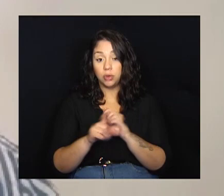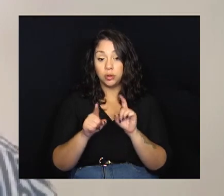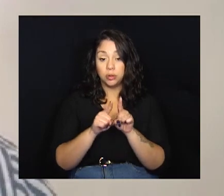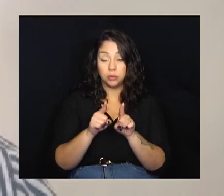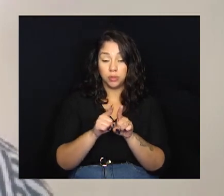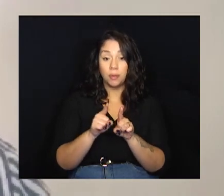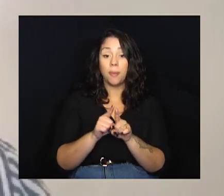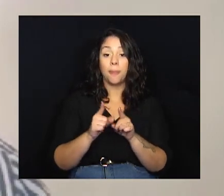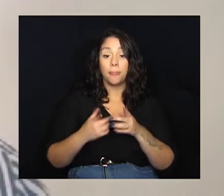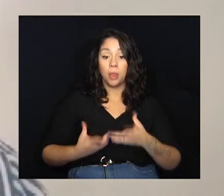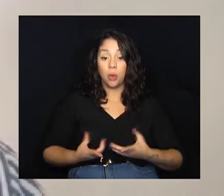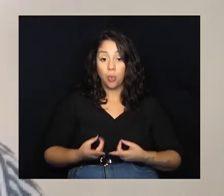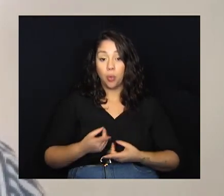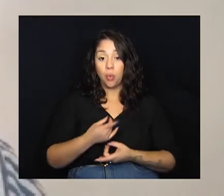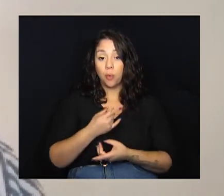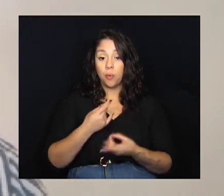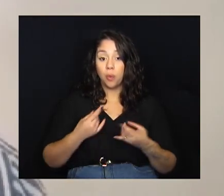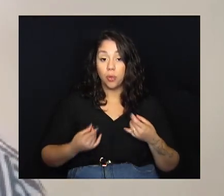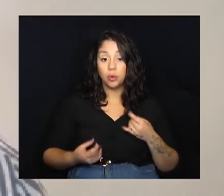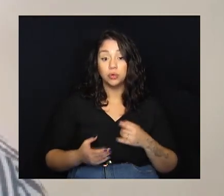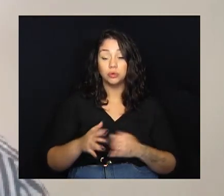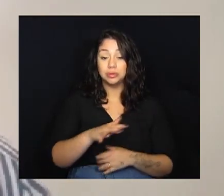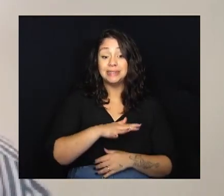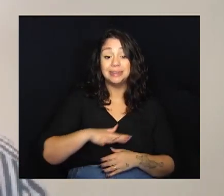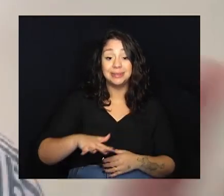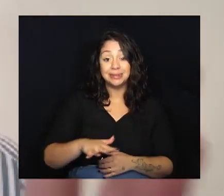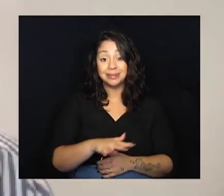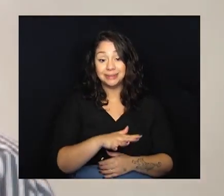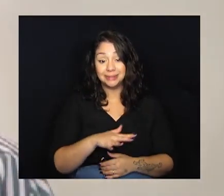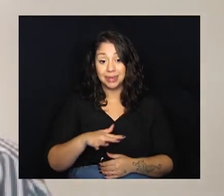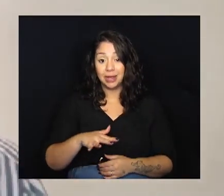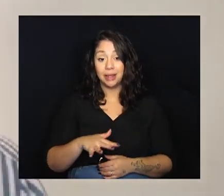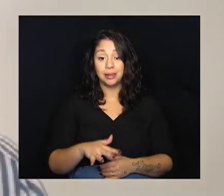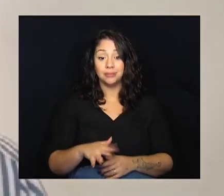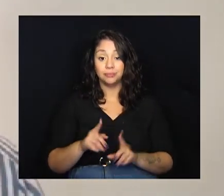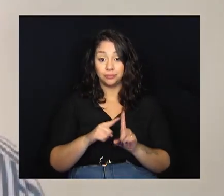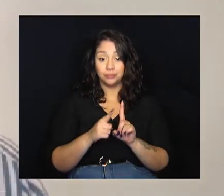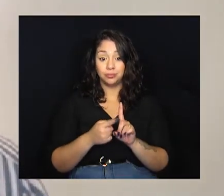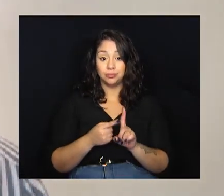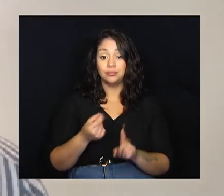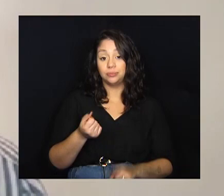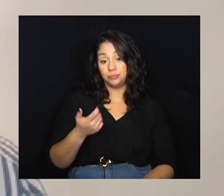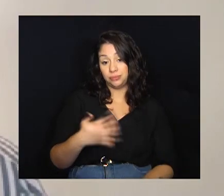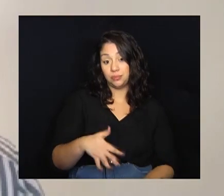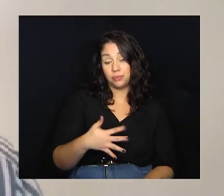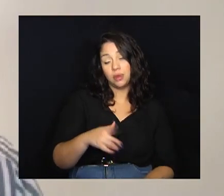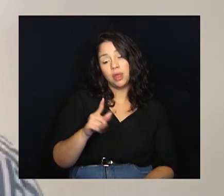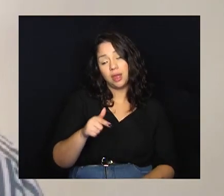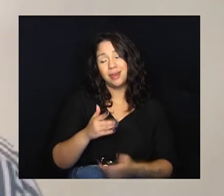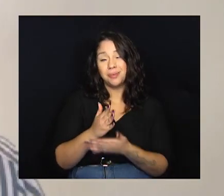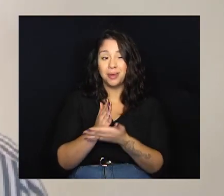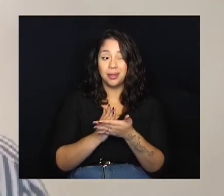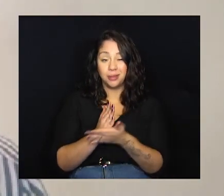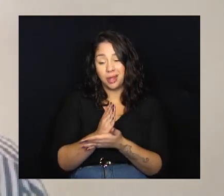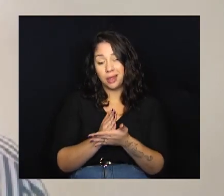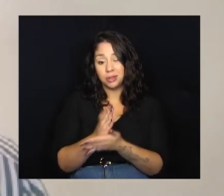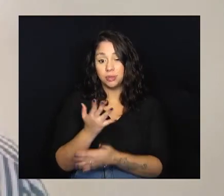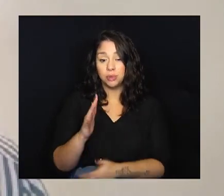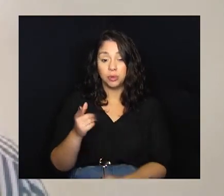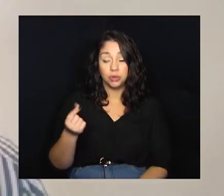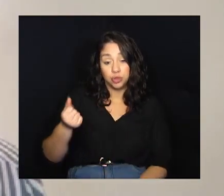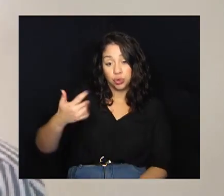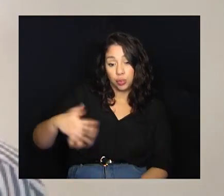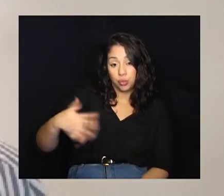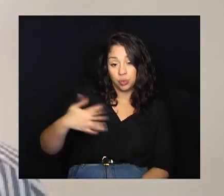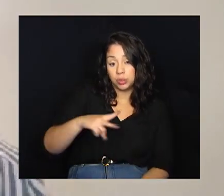com o processo de fertilização in vitro O casal tem que puxar e isso aí sai mais ou menos metade do que a gente teria de custo numa clínica